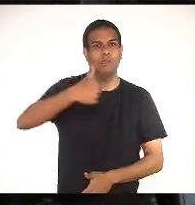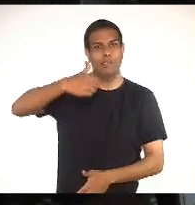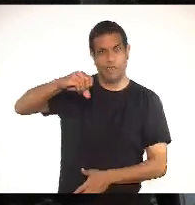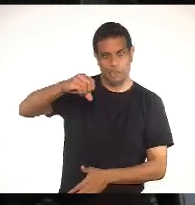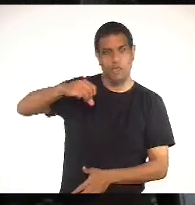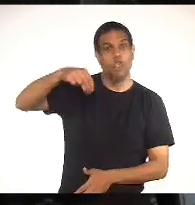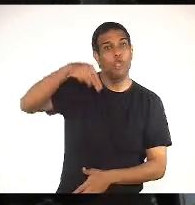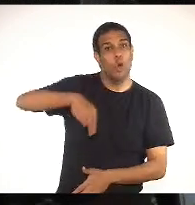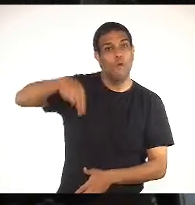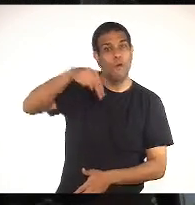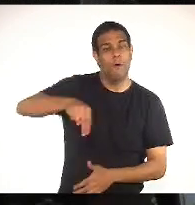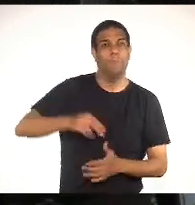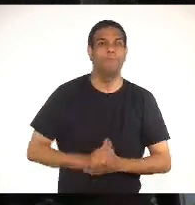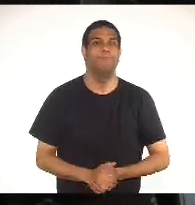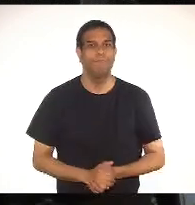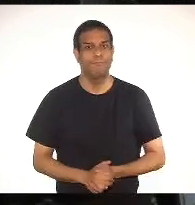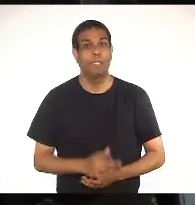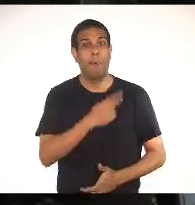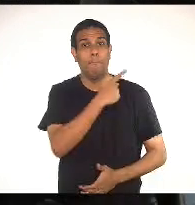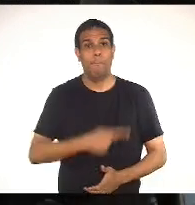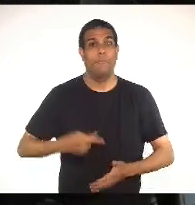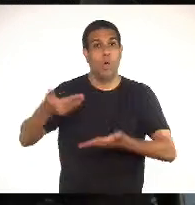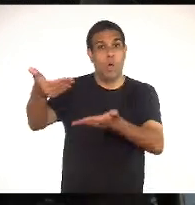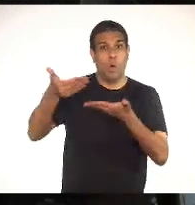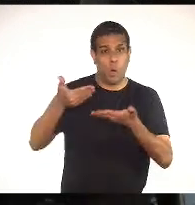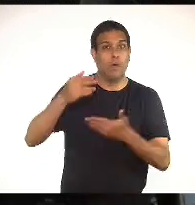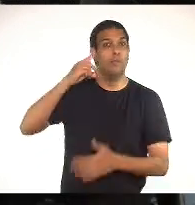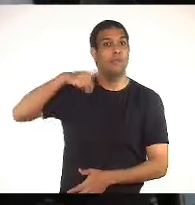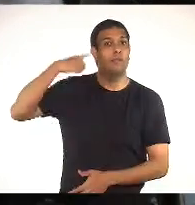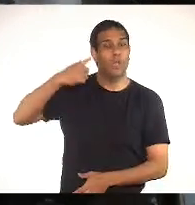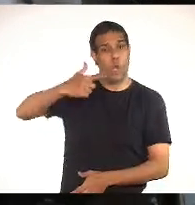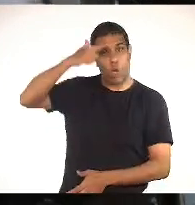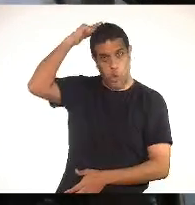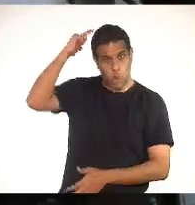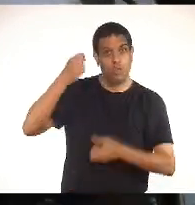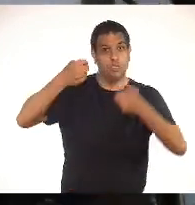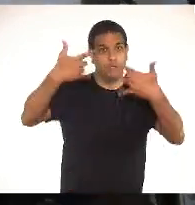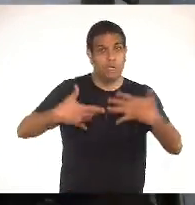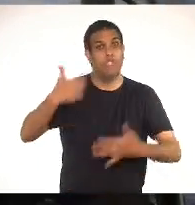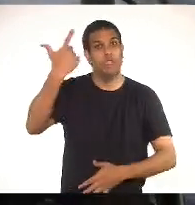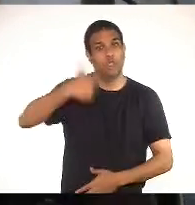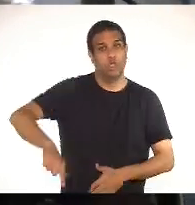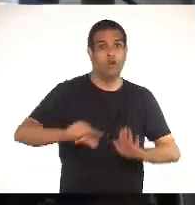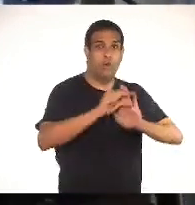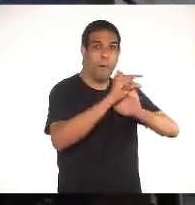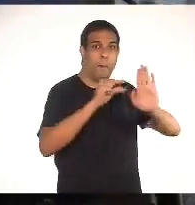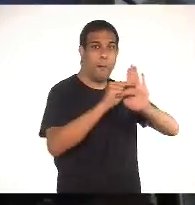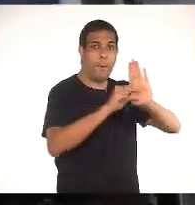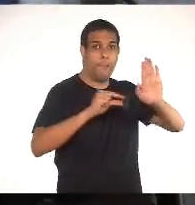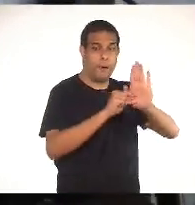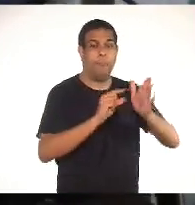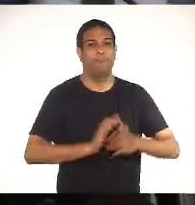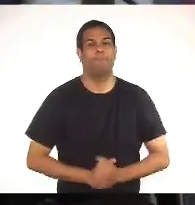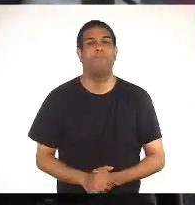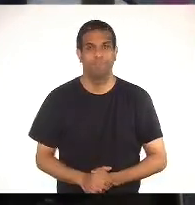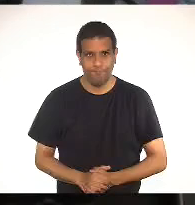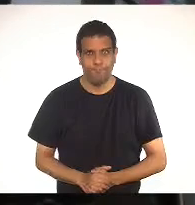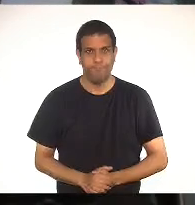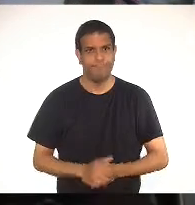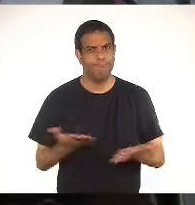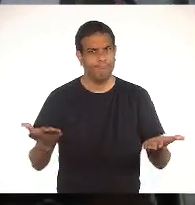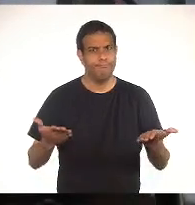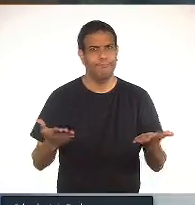de novembro. A presidência convida o deputado Luiz Paulo a fazer a leitura da ata da sessão anterior.